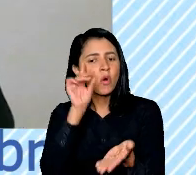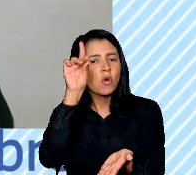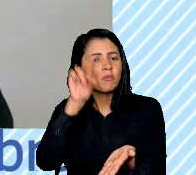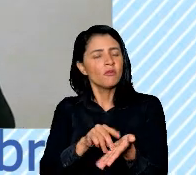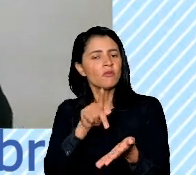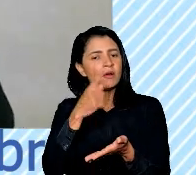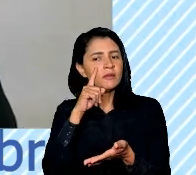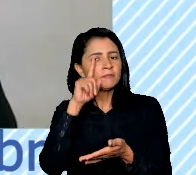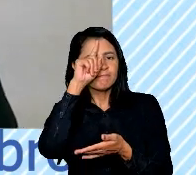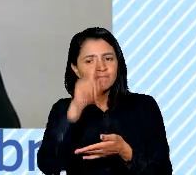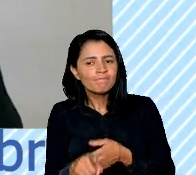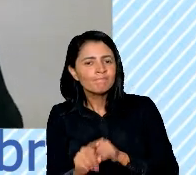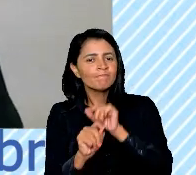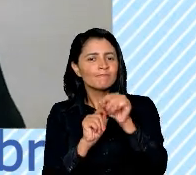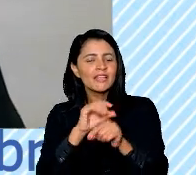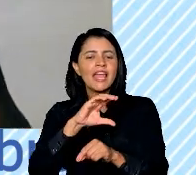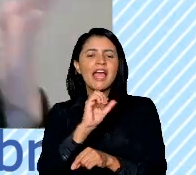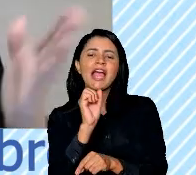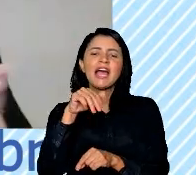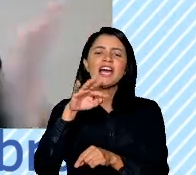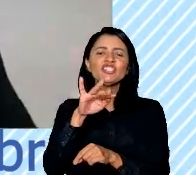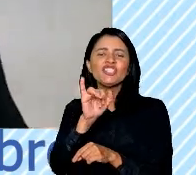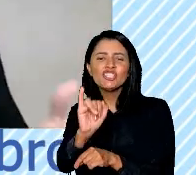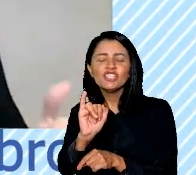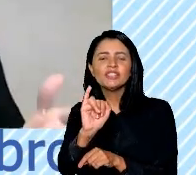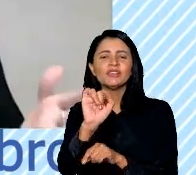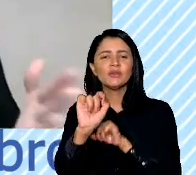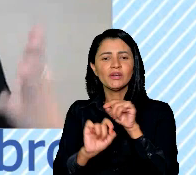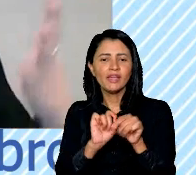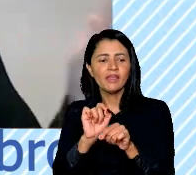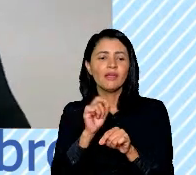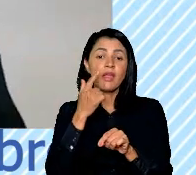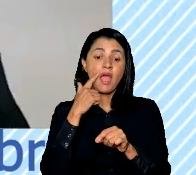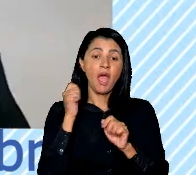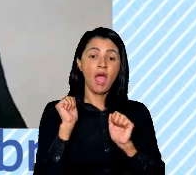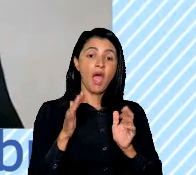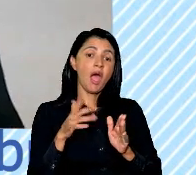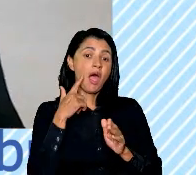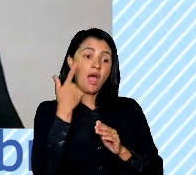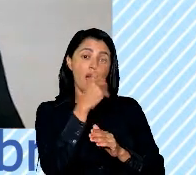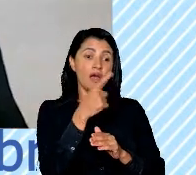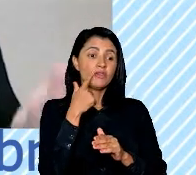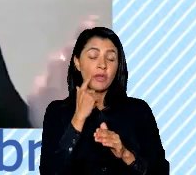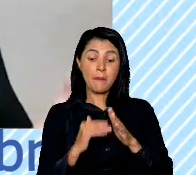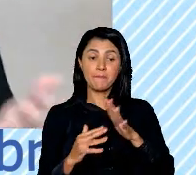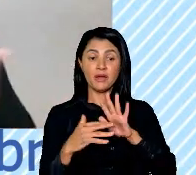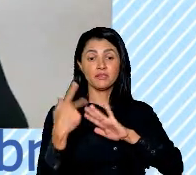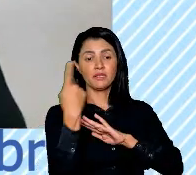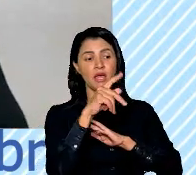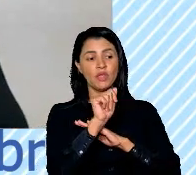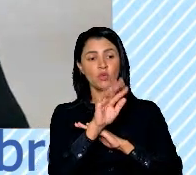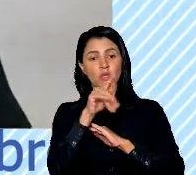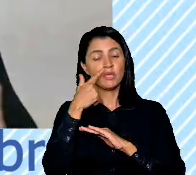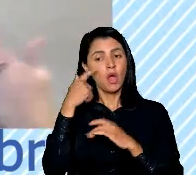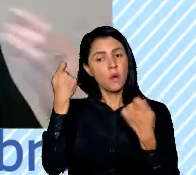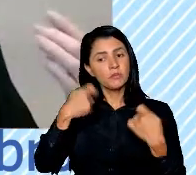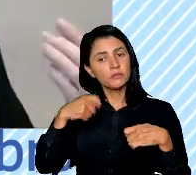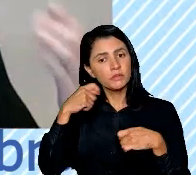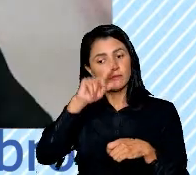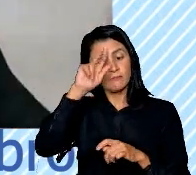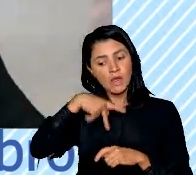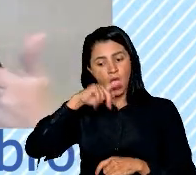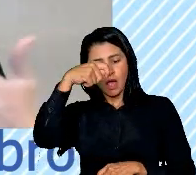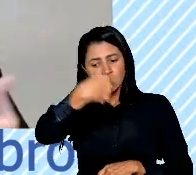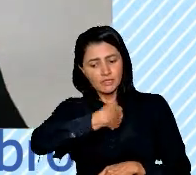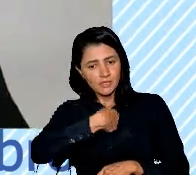imperativo categórico de Kant? Ou seja, age como se a máxima da tua ação devesse tornar-se,